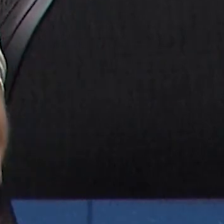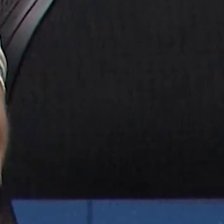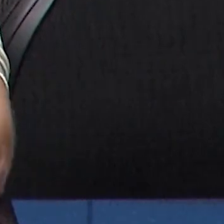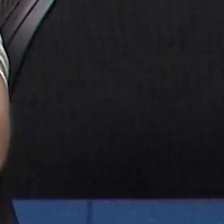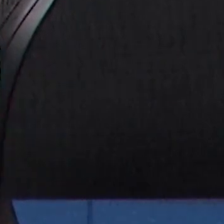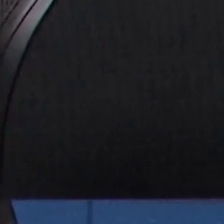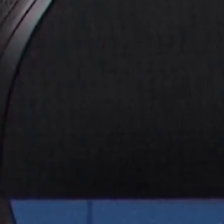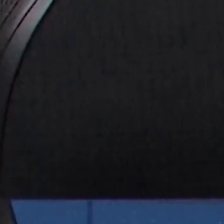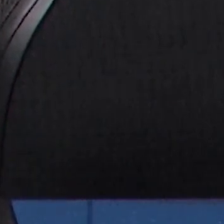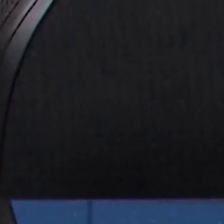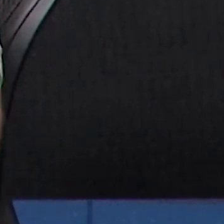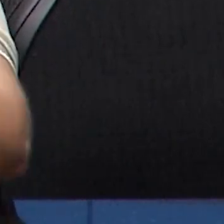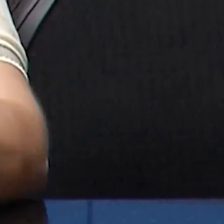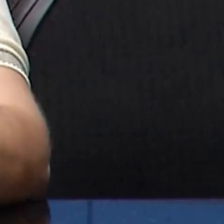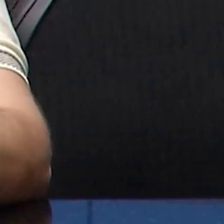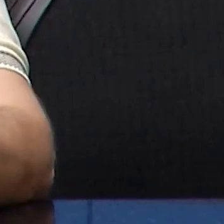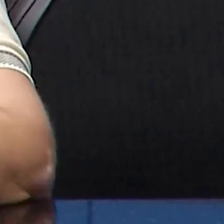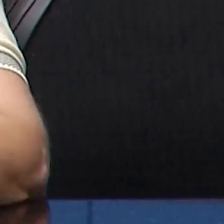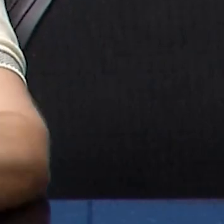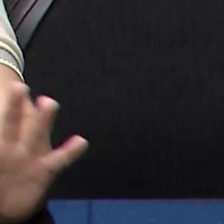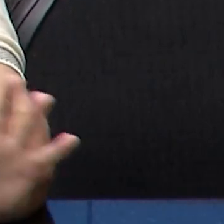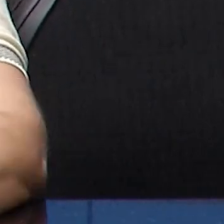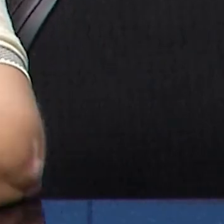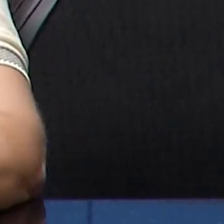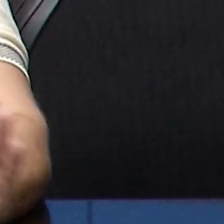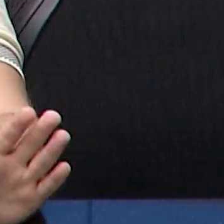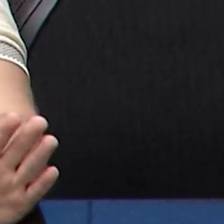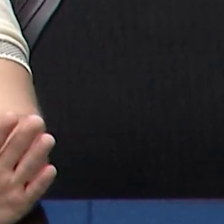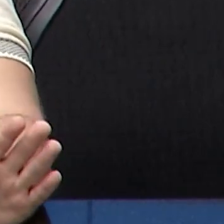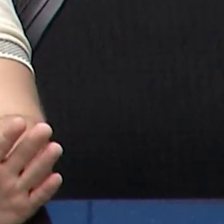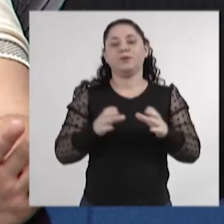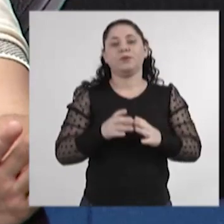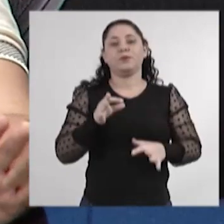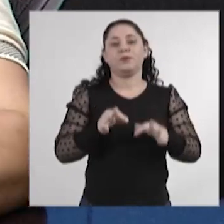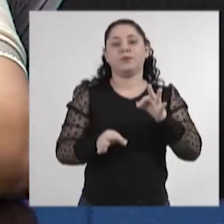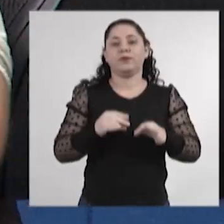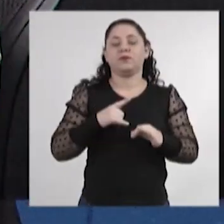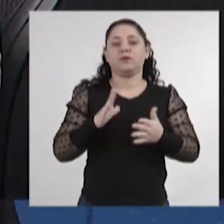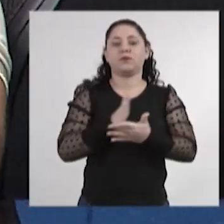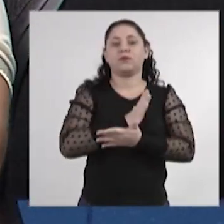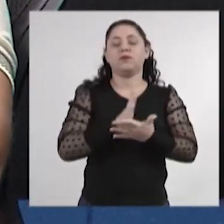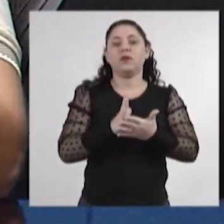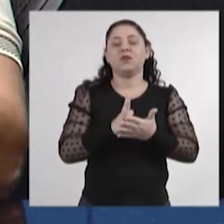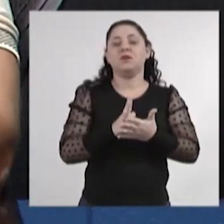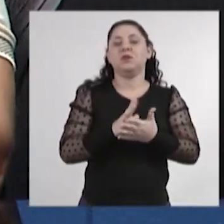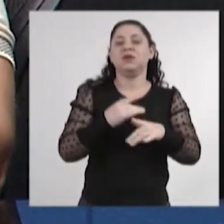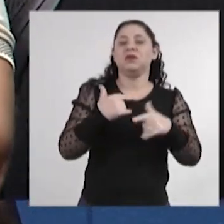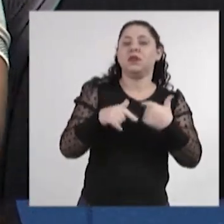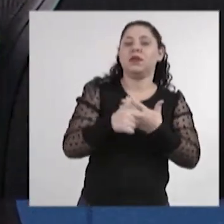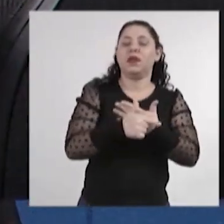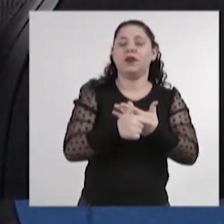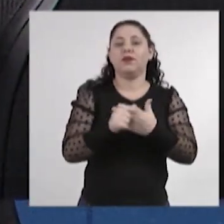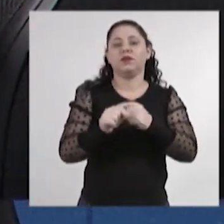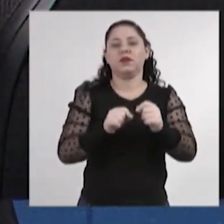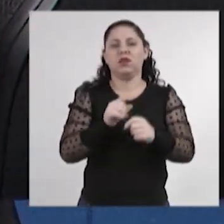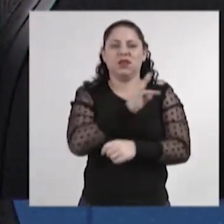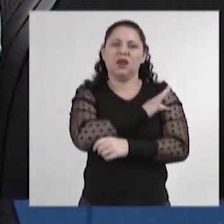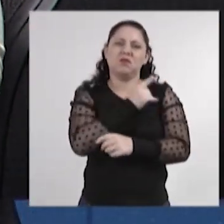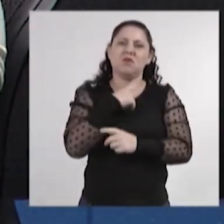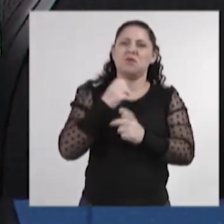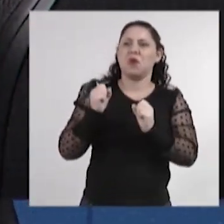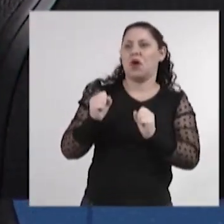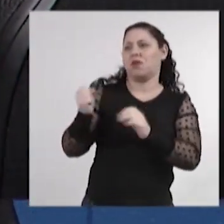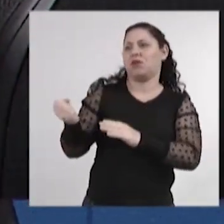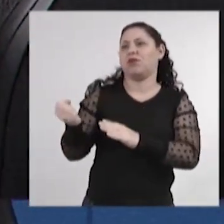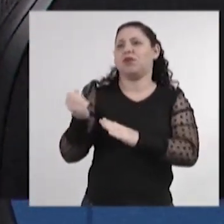forma voluntária, mas até pela questão do nosso jurídico. O nosso jurídico tem coisas que coisas simples. Nós técnicos falamos, não tem problema de ceder o